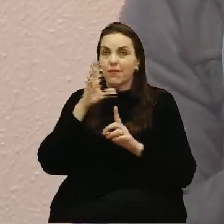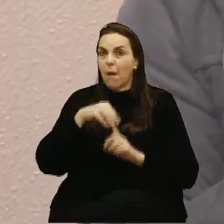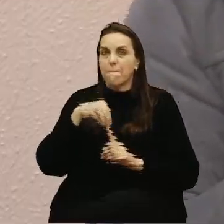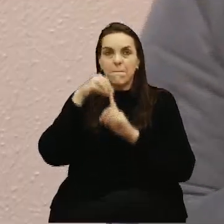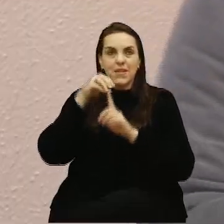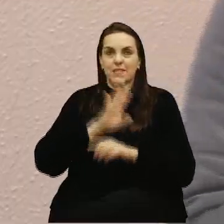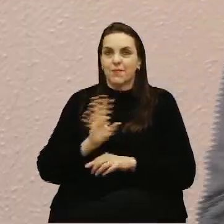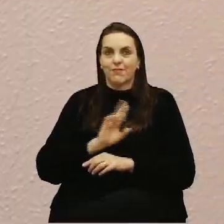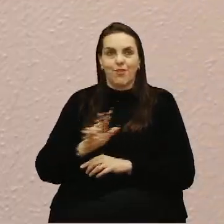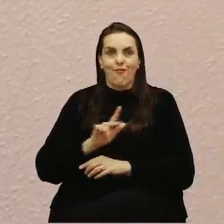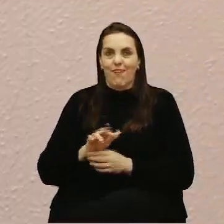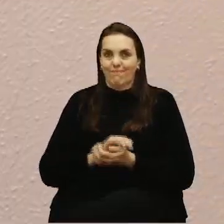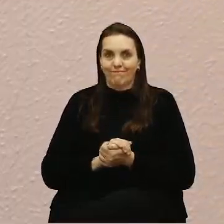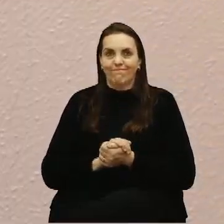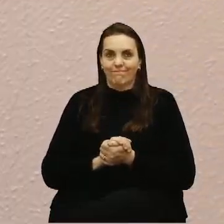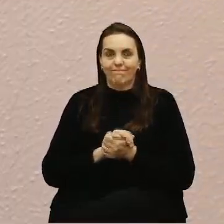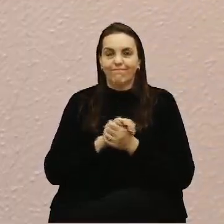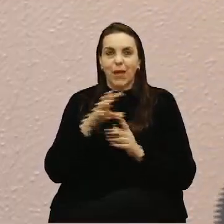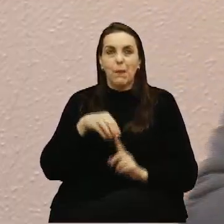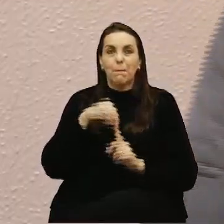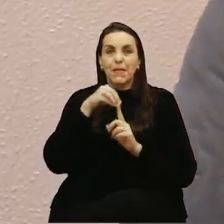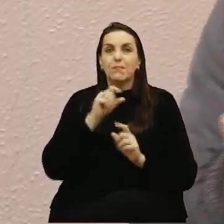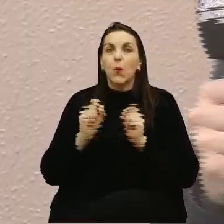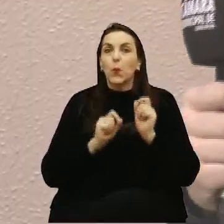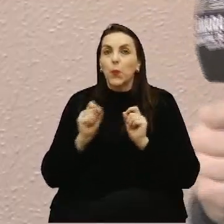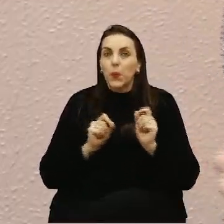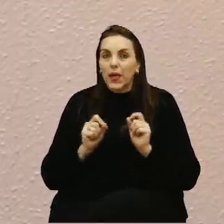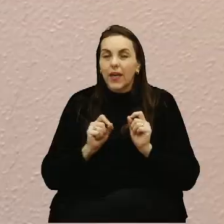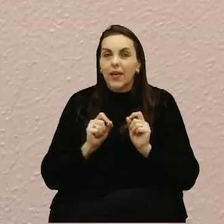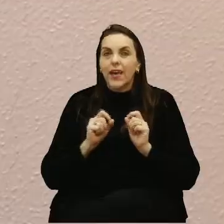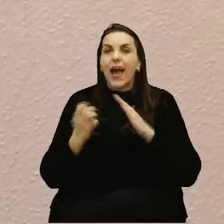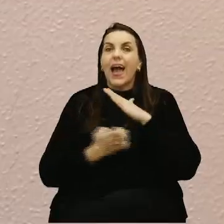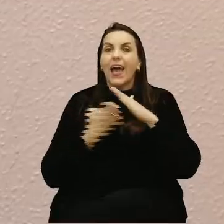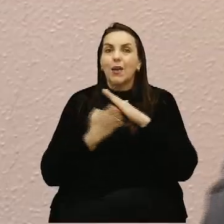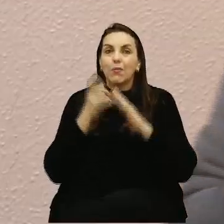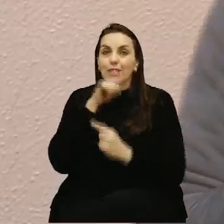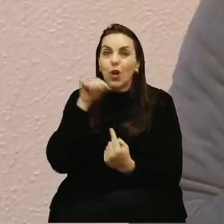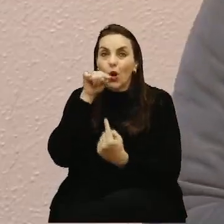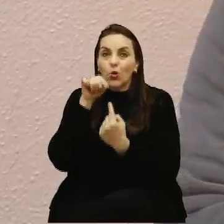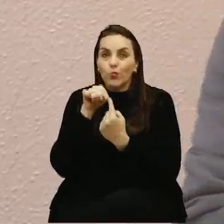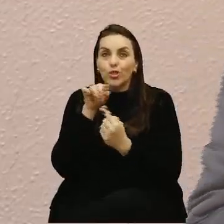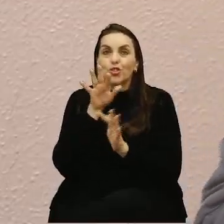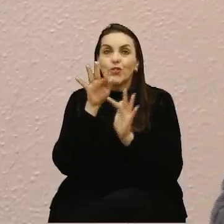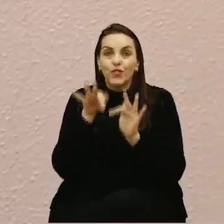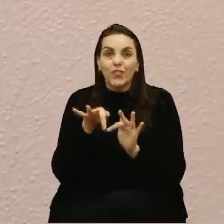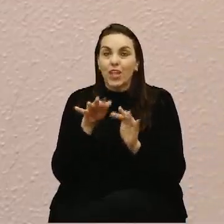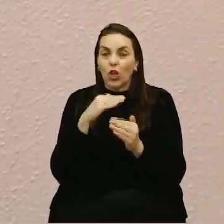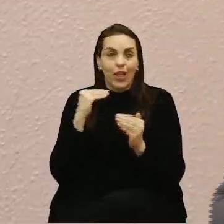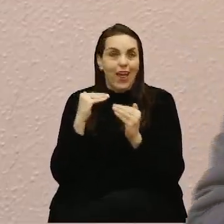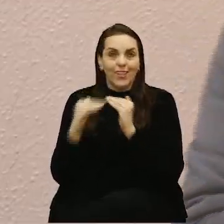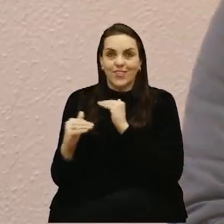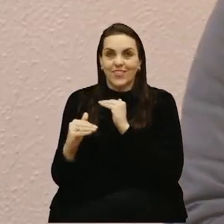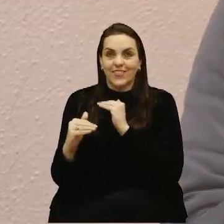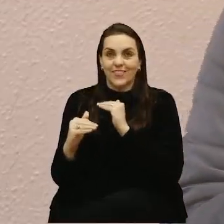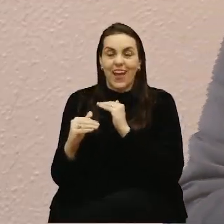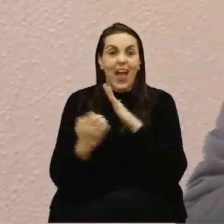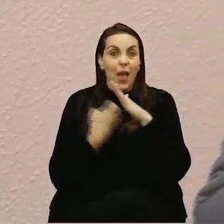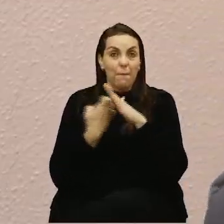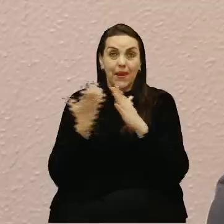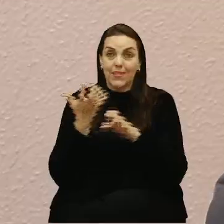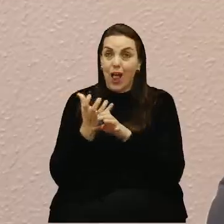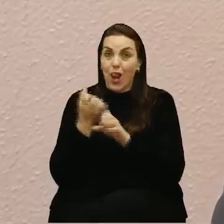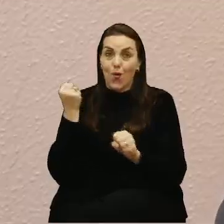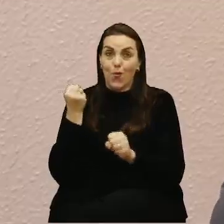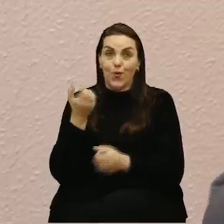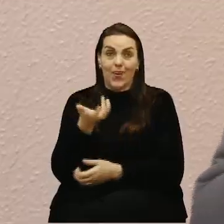questão. A principal questão é que a empresa tem como objetivo final, e aí não há como discordar, uma empresa ela quer lucro. E aí,